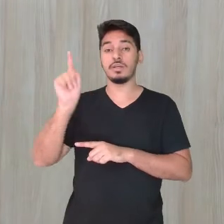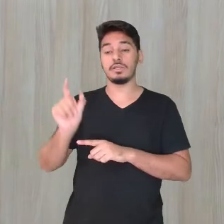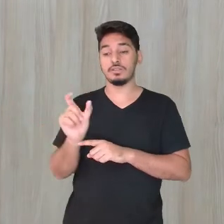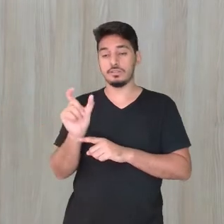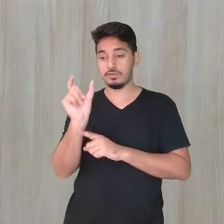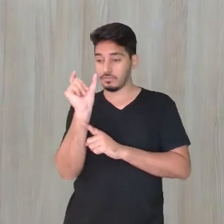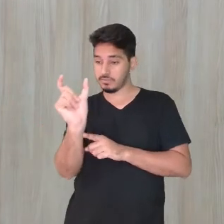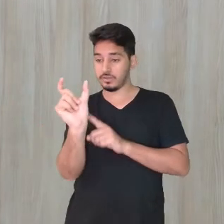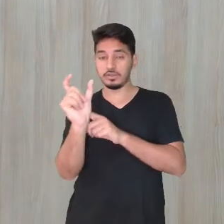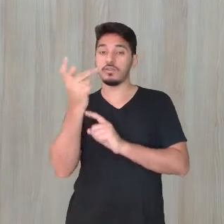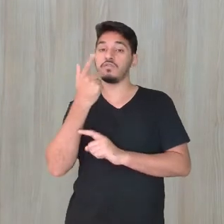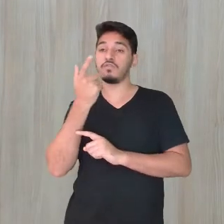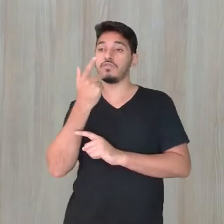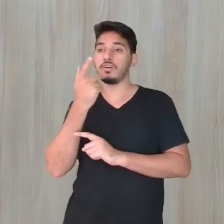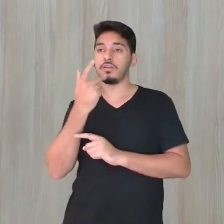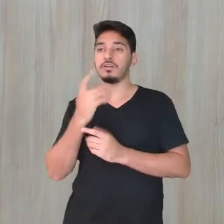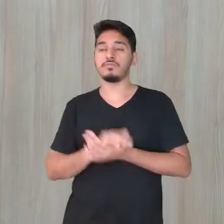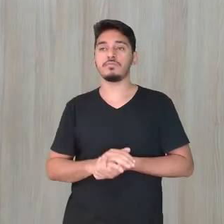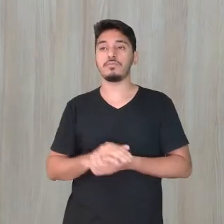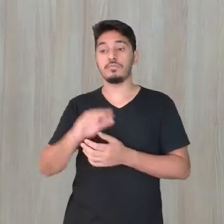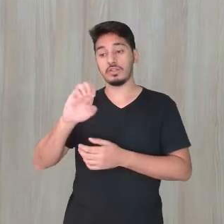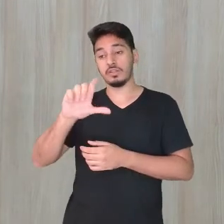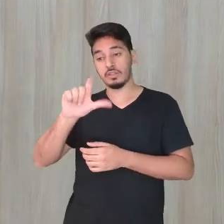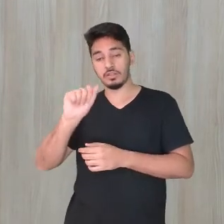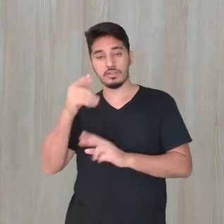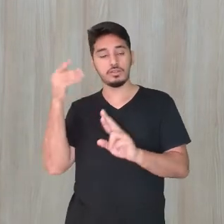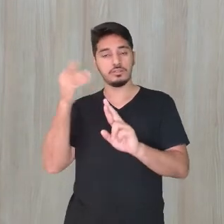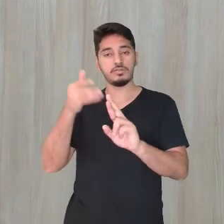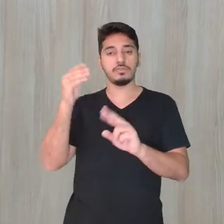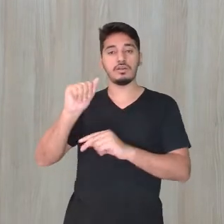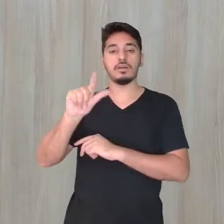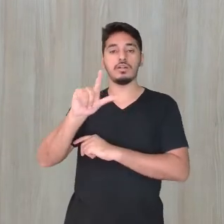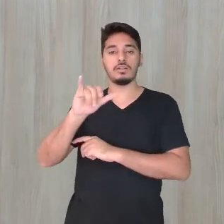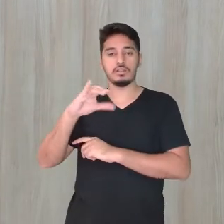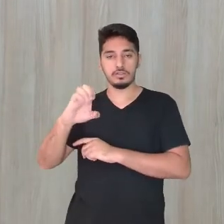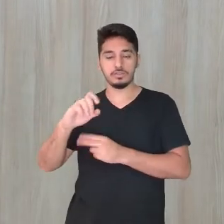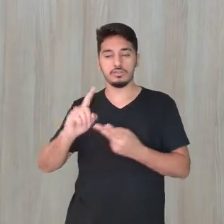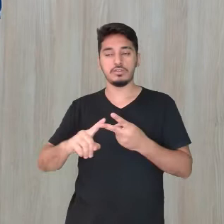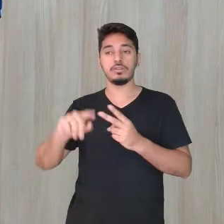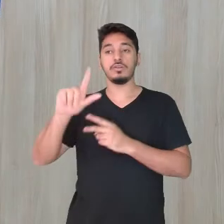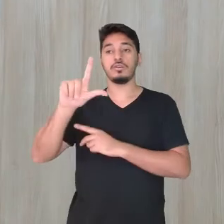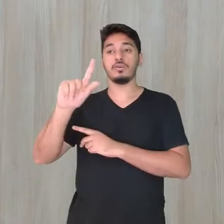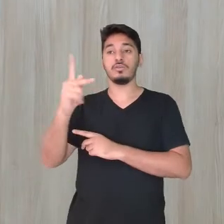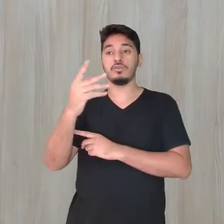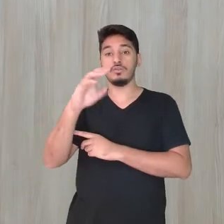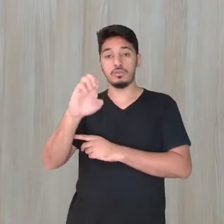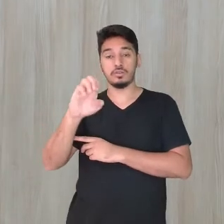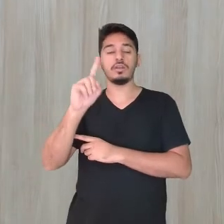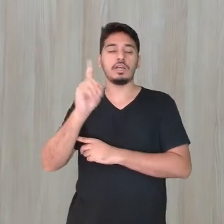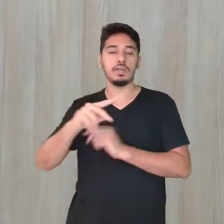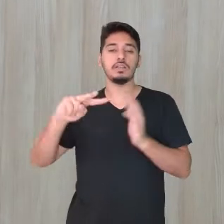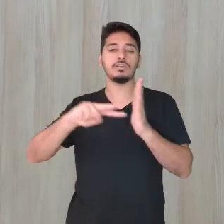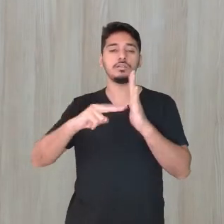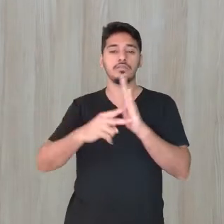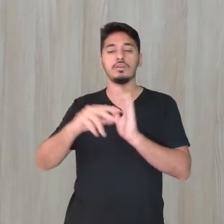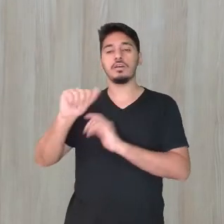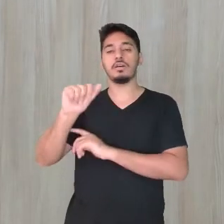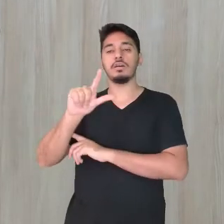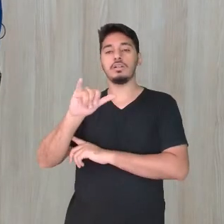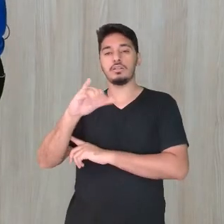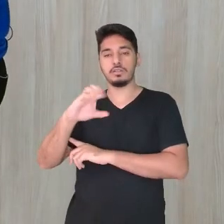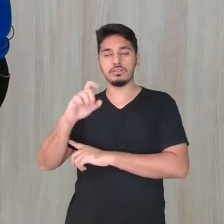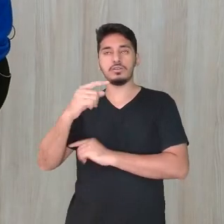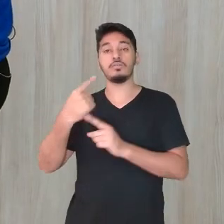parte que ele fala. Então, ela se referencia a Alice e o li também se referencia a Alice. Porque quando